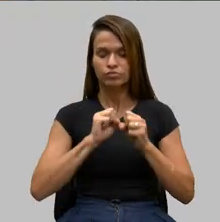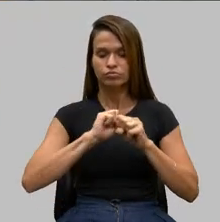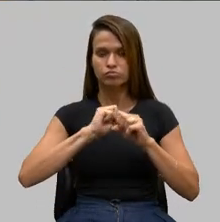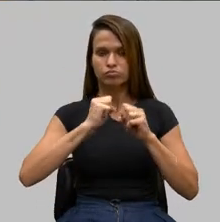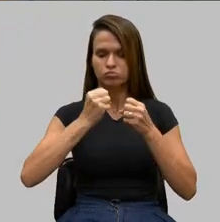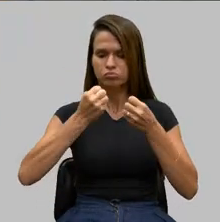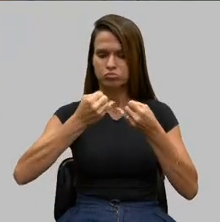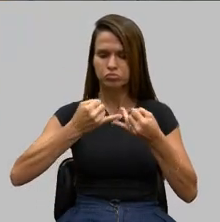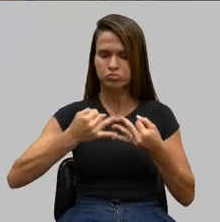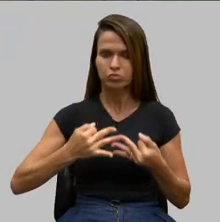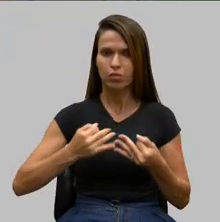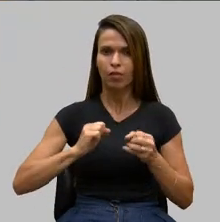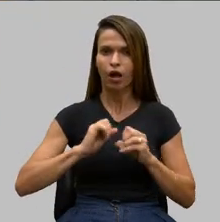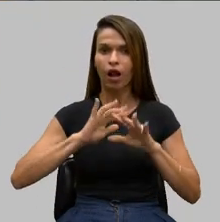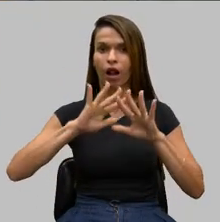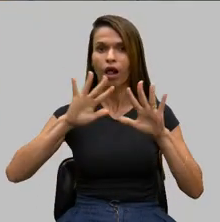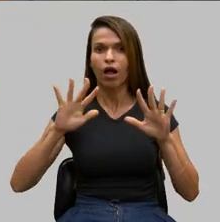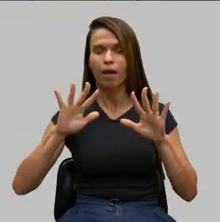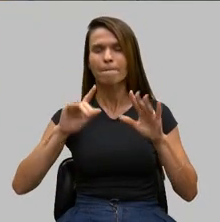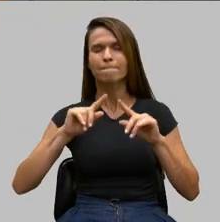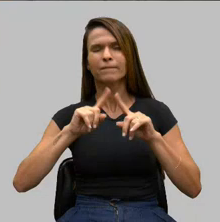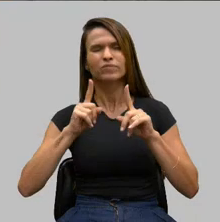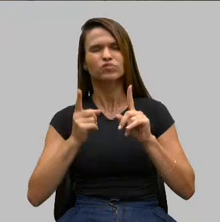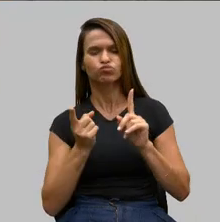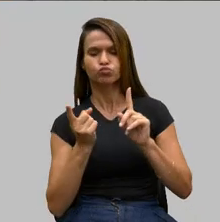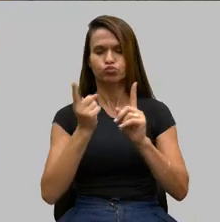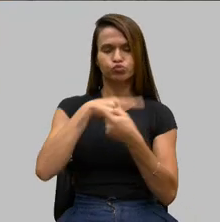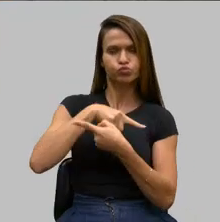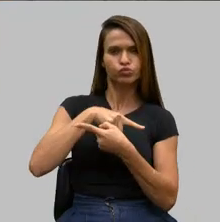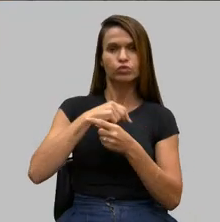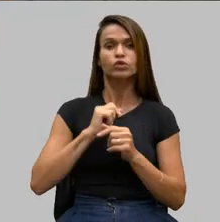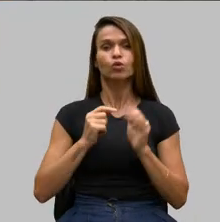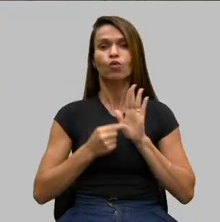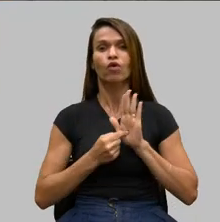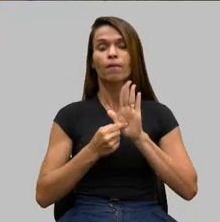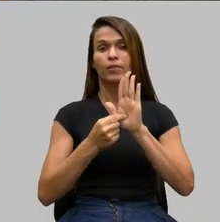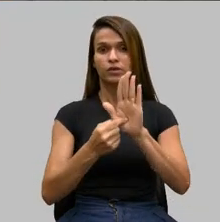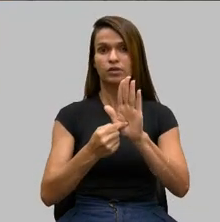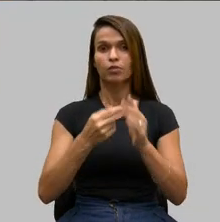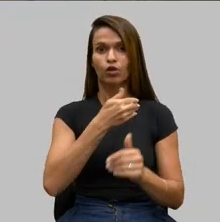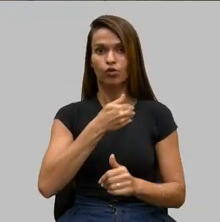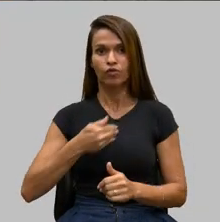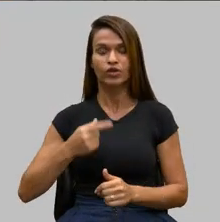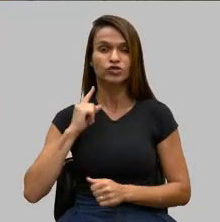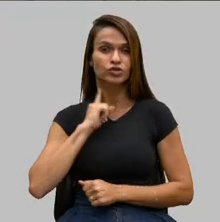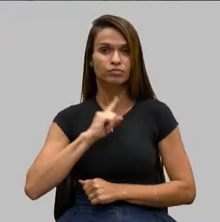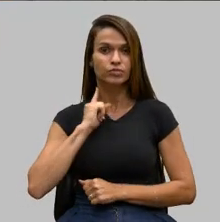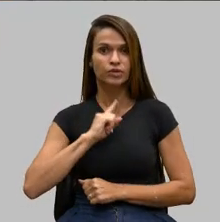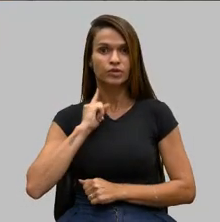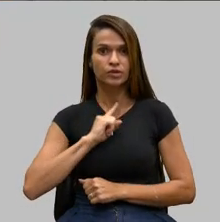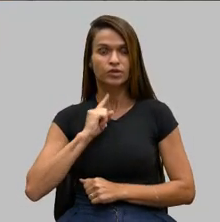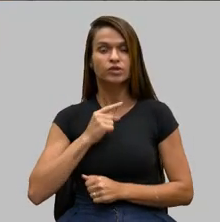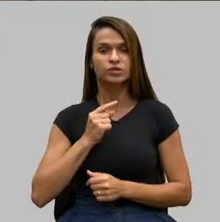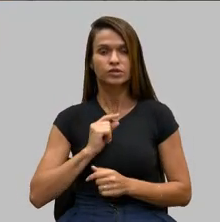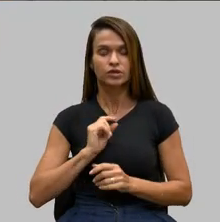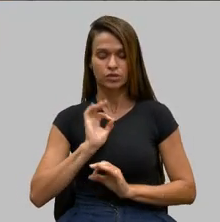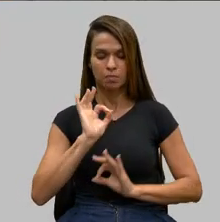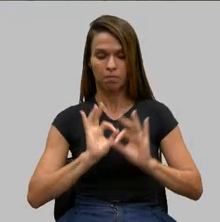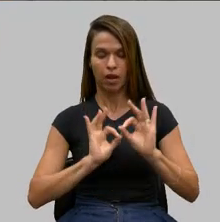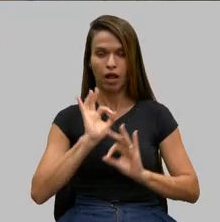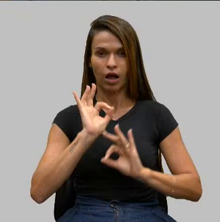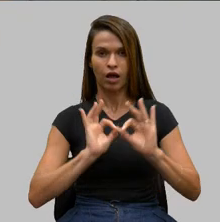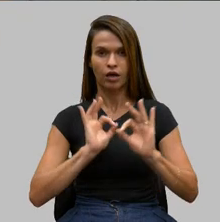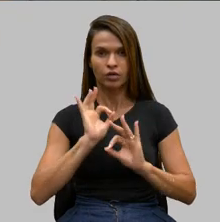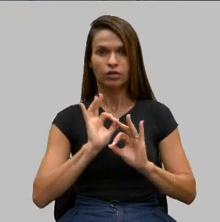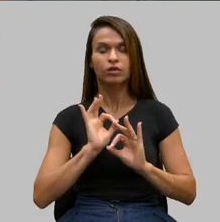no nosso entendimento são divergentes daquilo que foi apresentado pelo governo de Minas nesse plano que